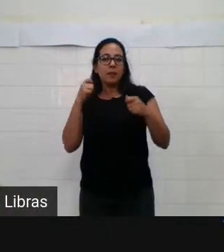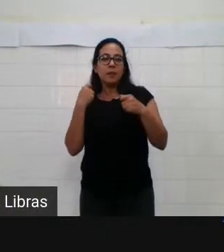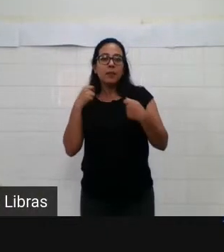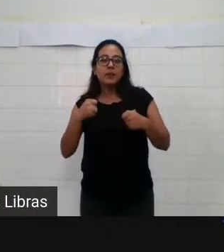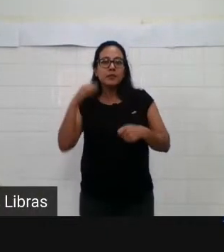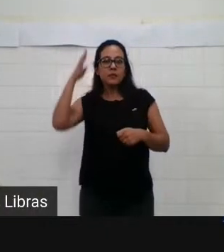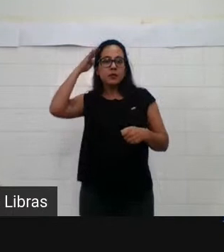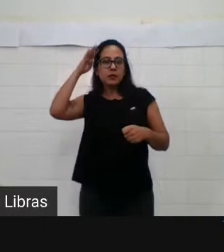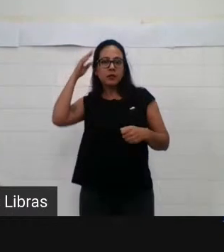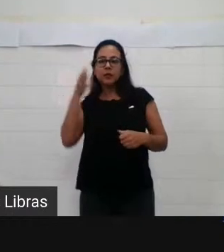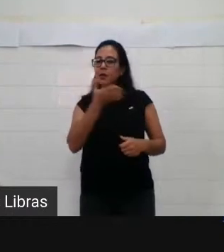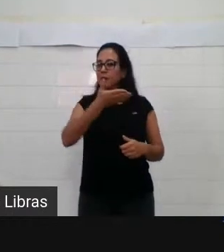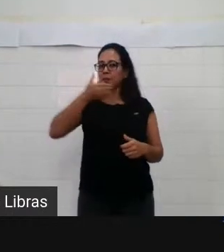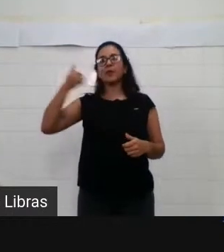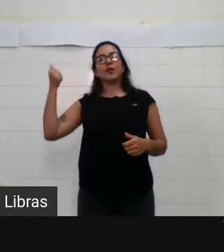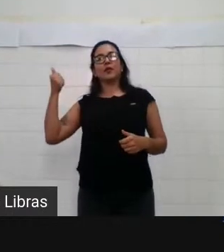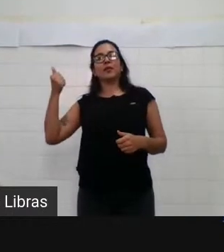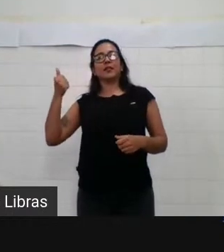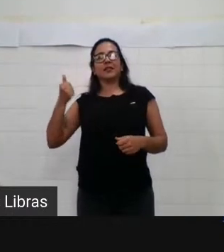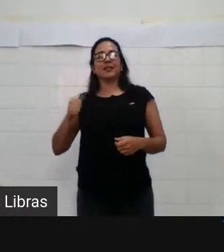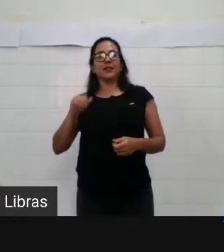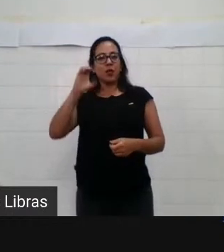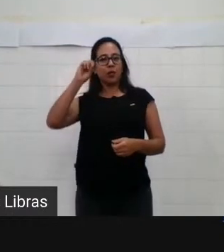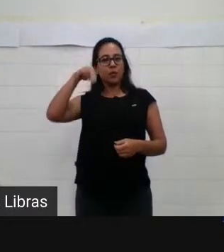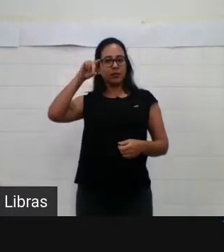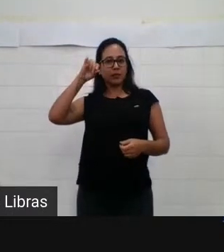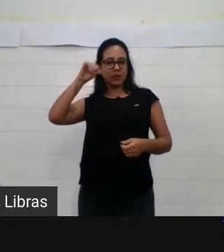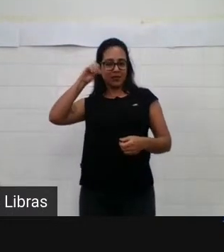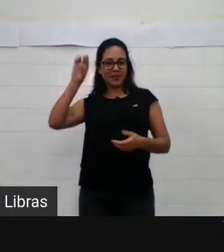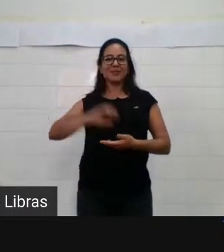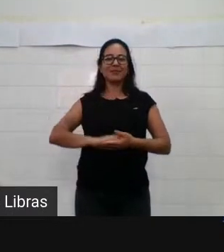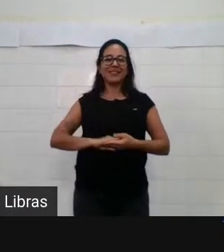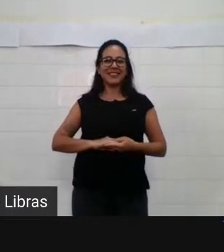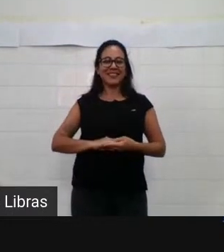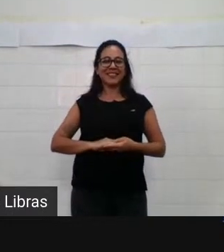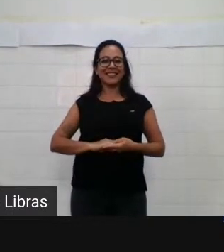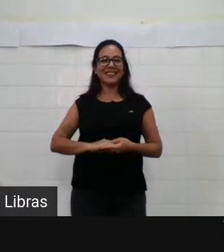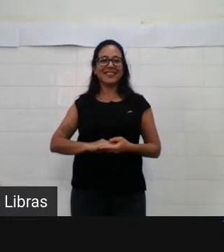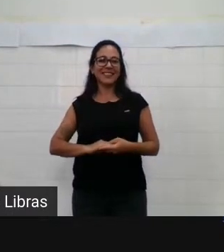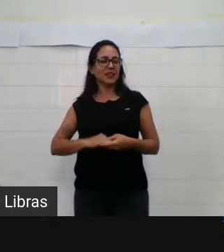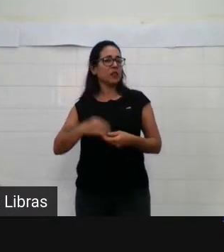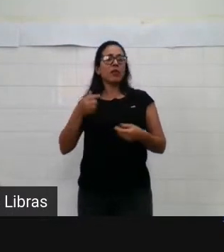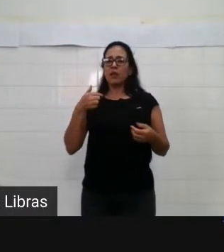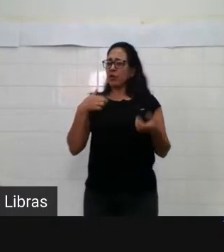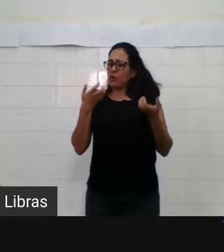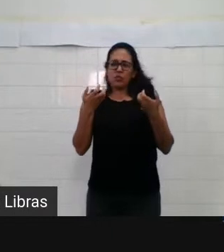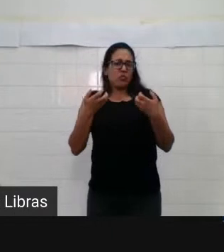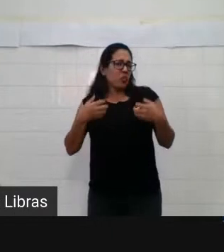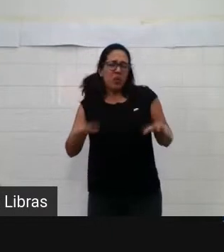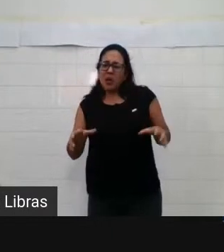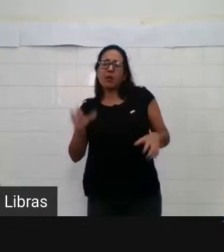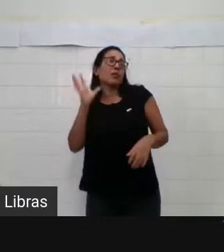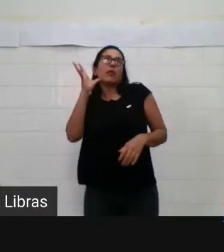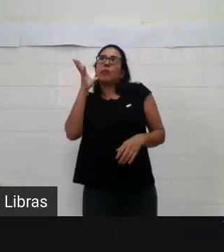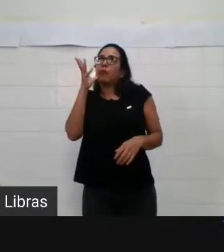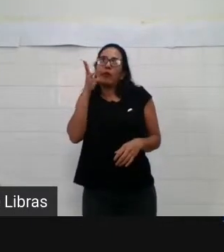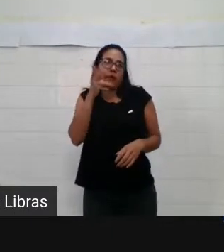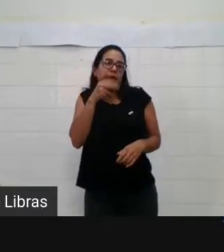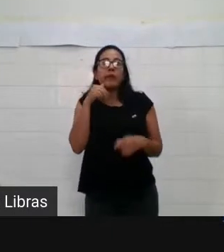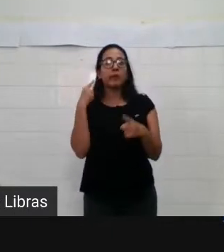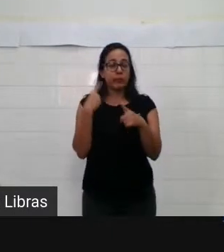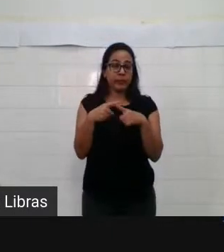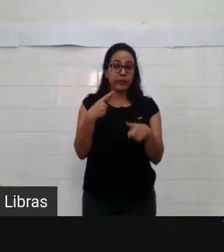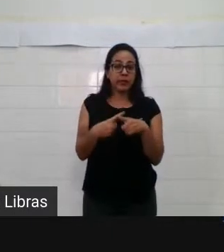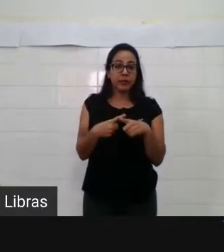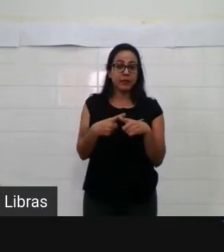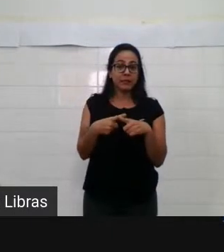melhor sobre quem é Conceição Evaristo. E aí, eu não quero me alongar muito, porque eu